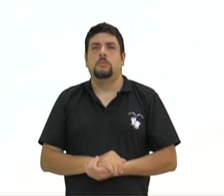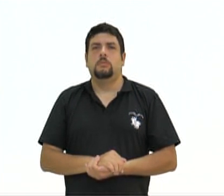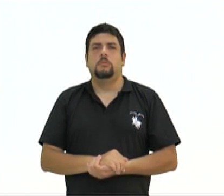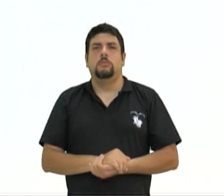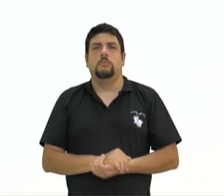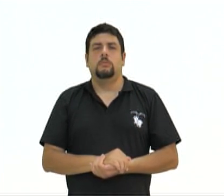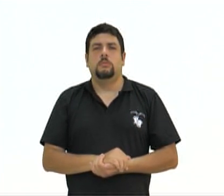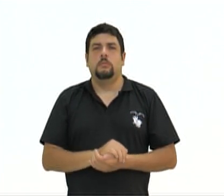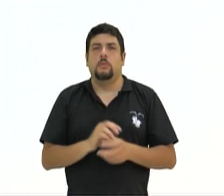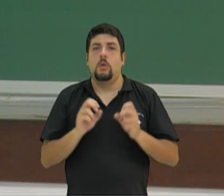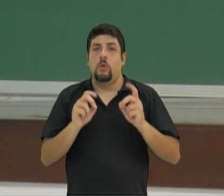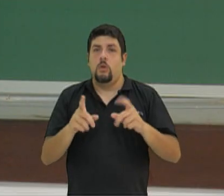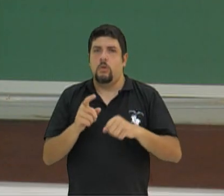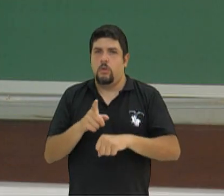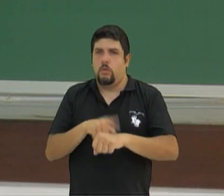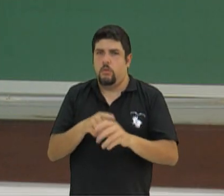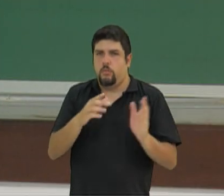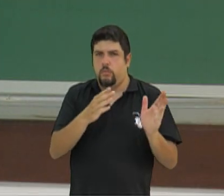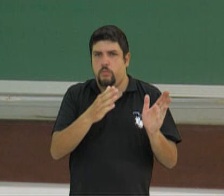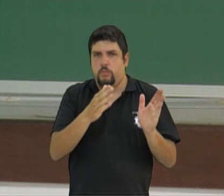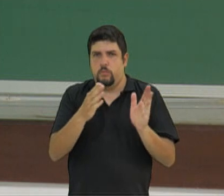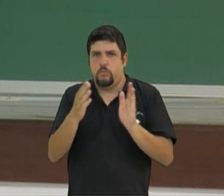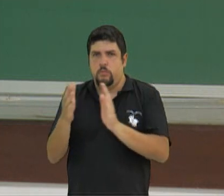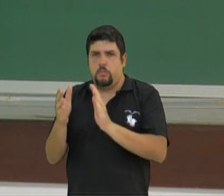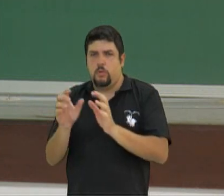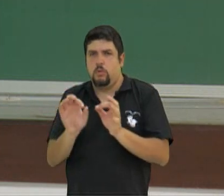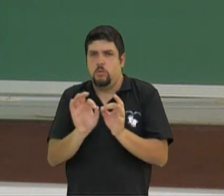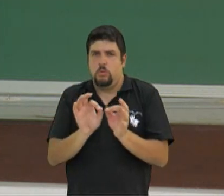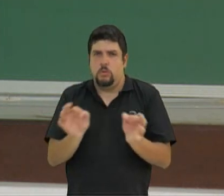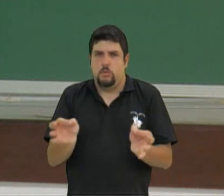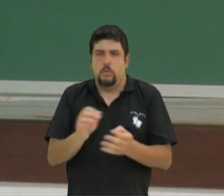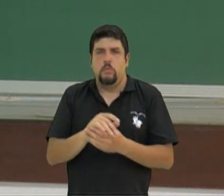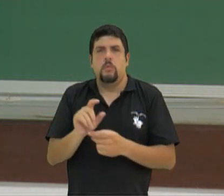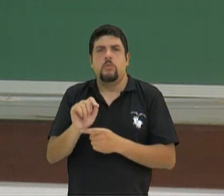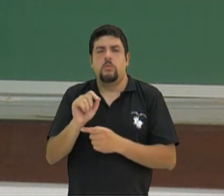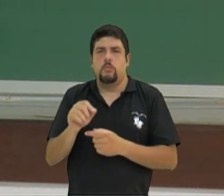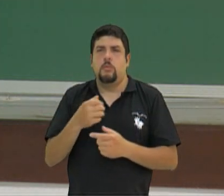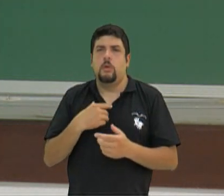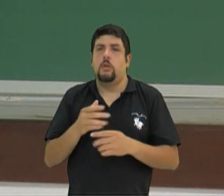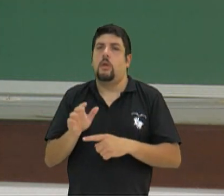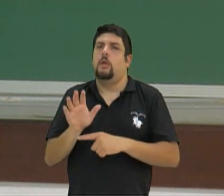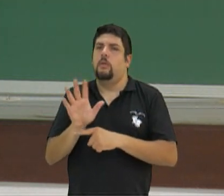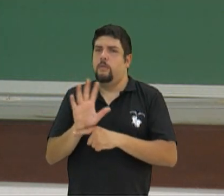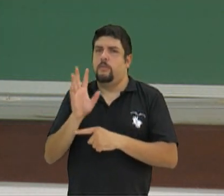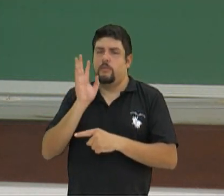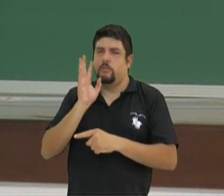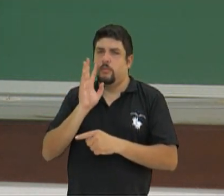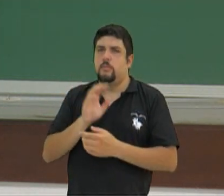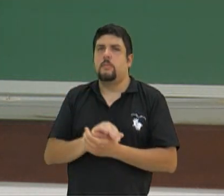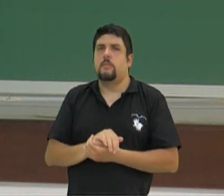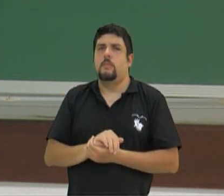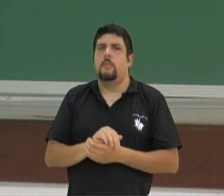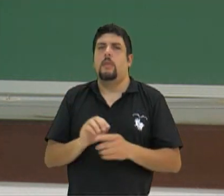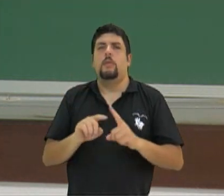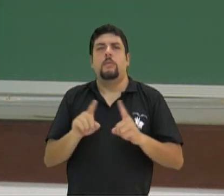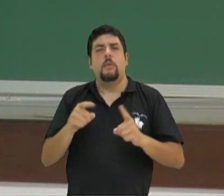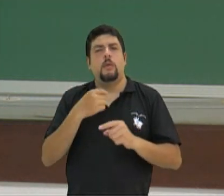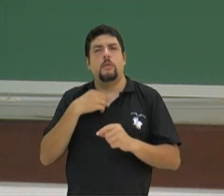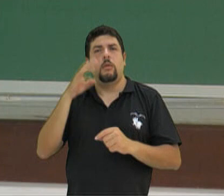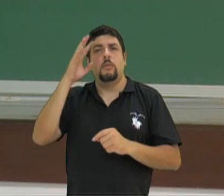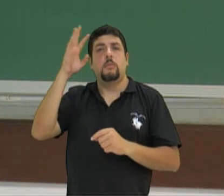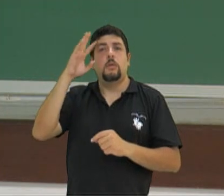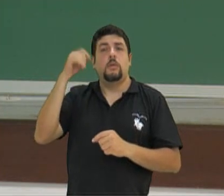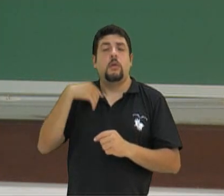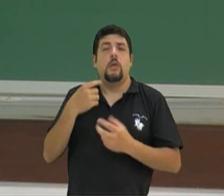Nós não vamos passar o tempo inteiro, né, pessoal? Só um trechinho para vocês verem. Procura esse filme, é muito interessante também para ver. Toda essa ideia, né? Muita gente